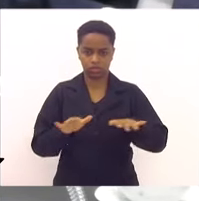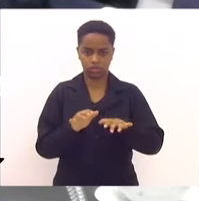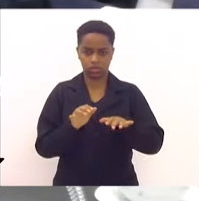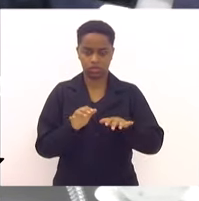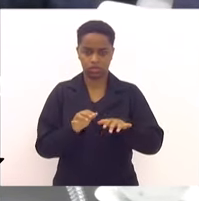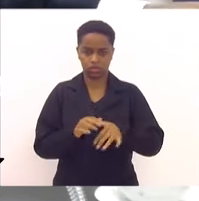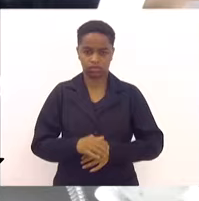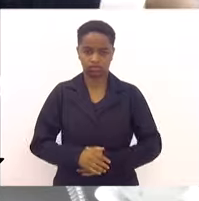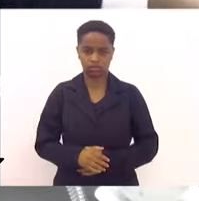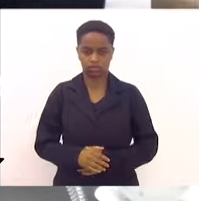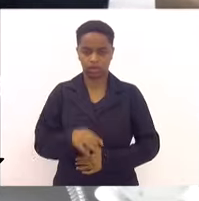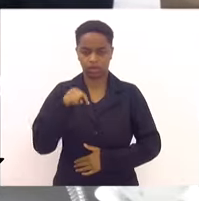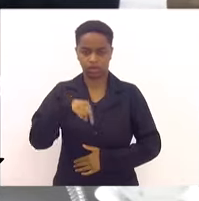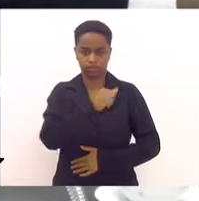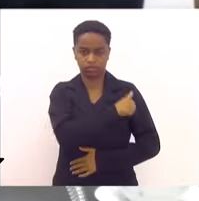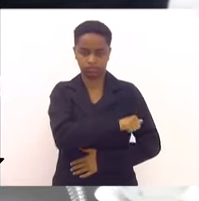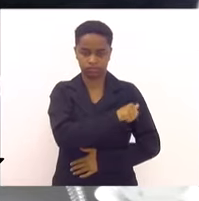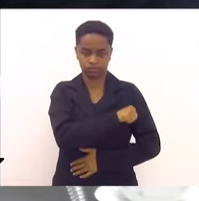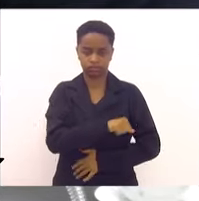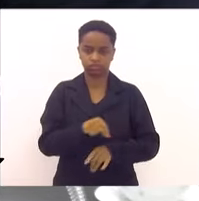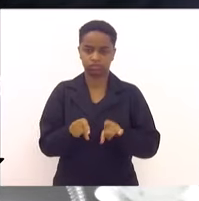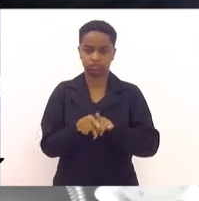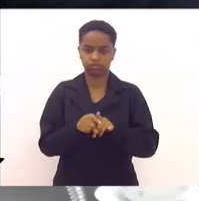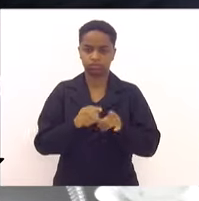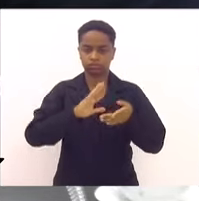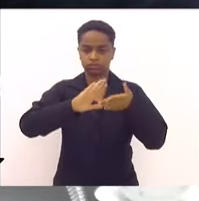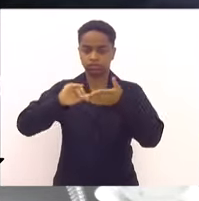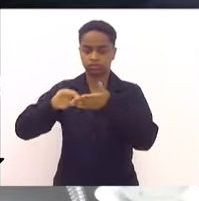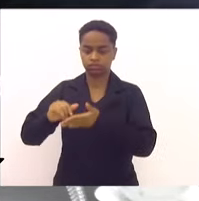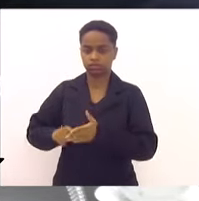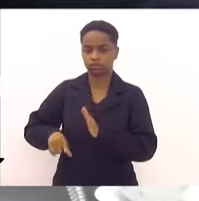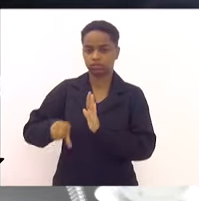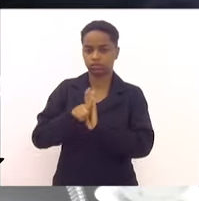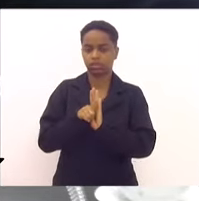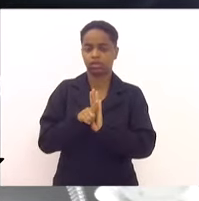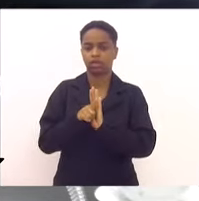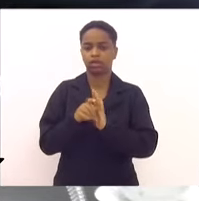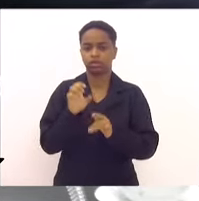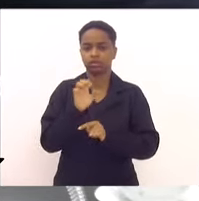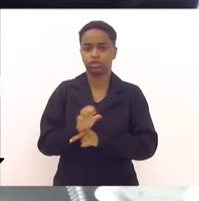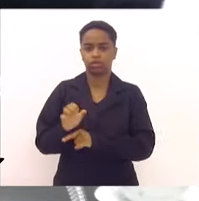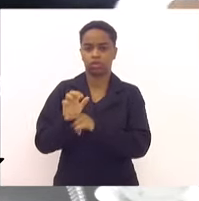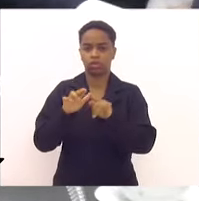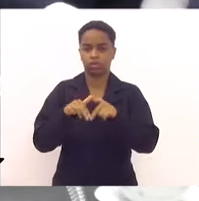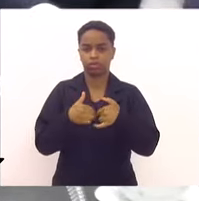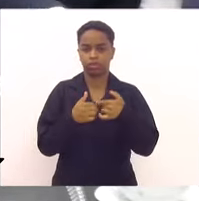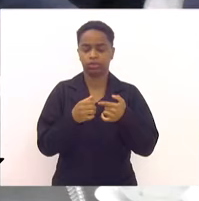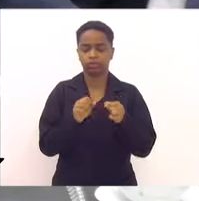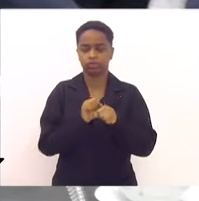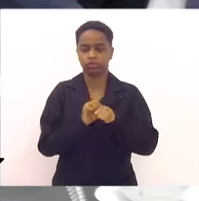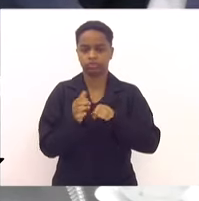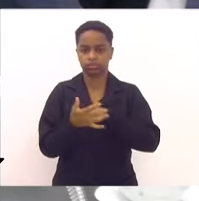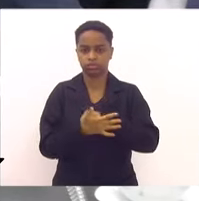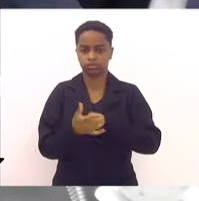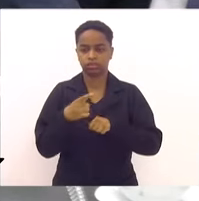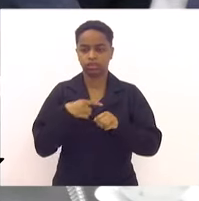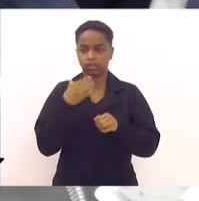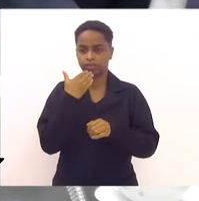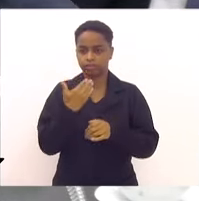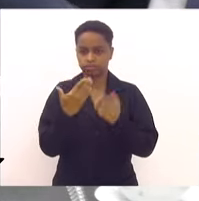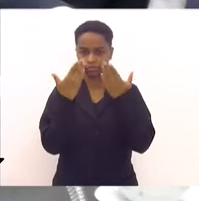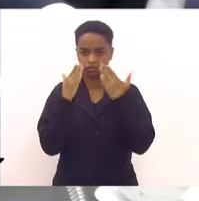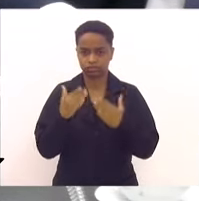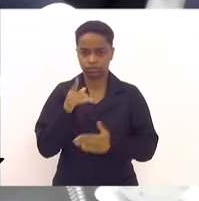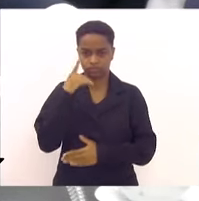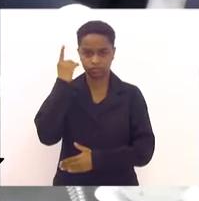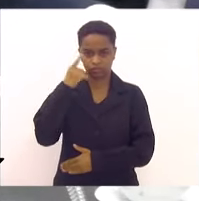SARS-CoV-2, no âmbito do Estado do Rio de Janeiro e revoga as leis estaduais temporárias instituídas em função da pandemia. Havia um pedido de vista do deputado